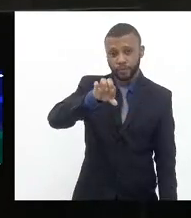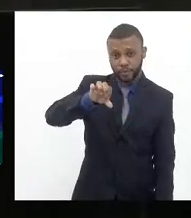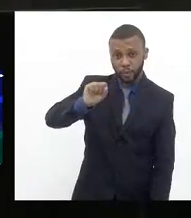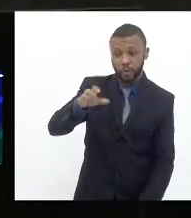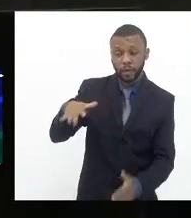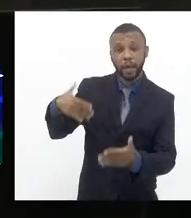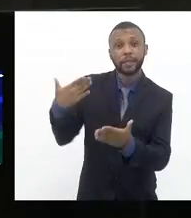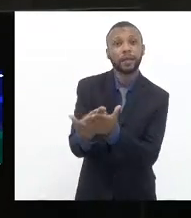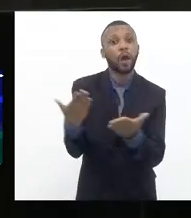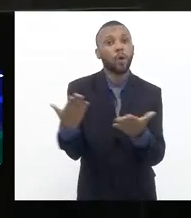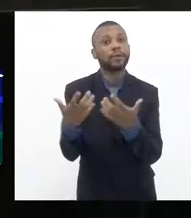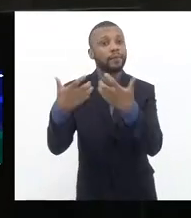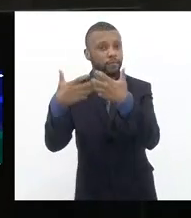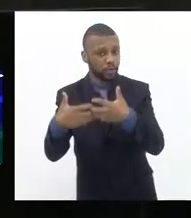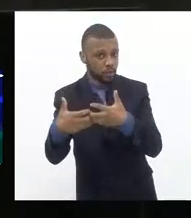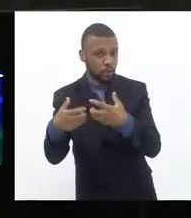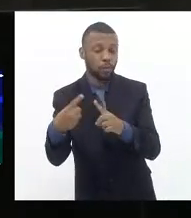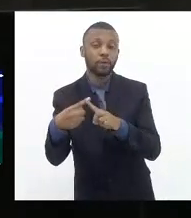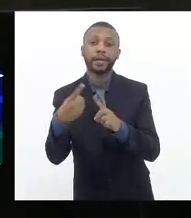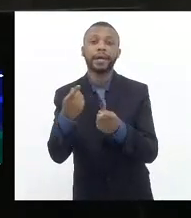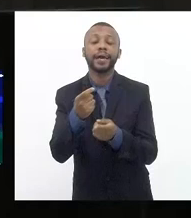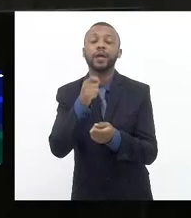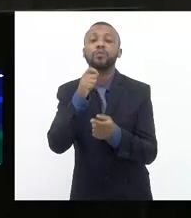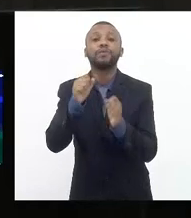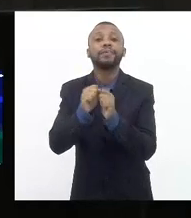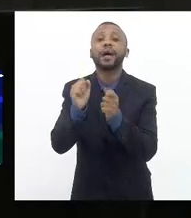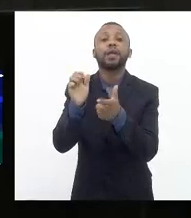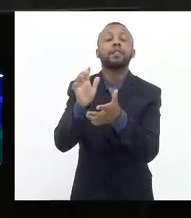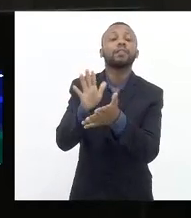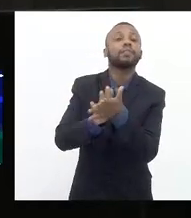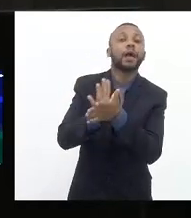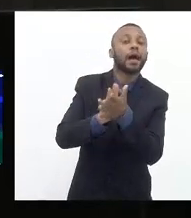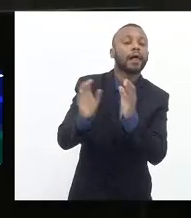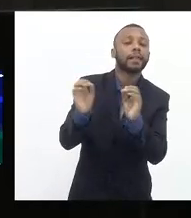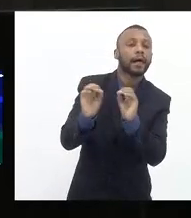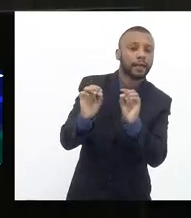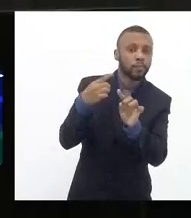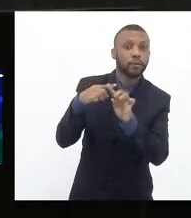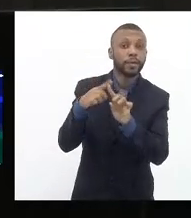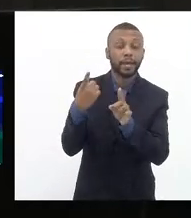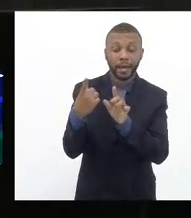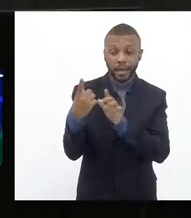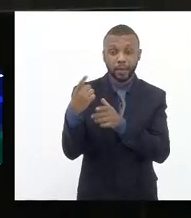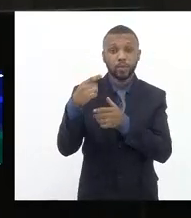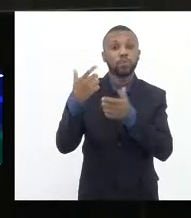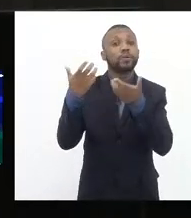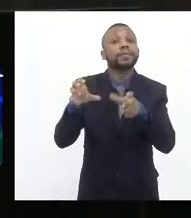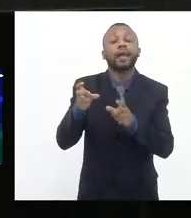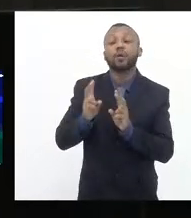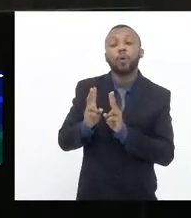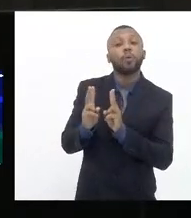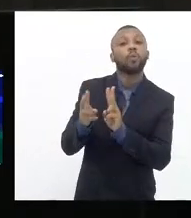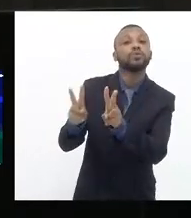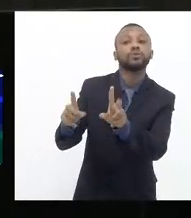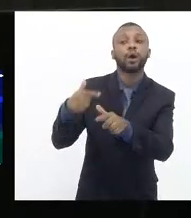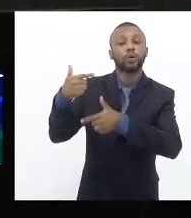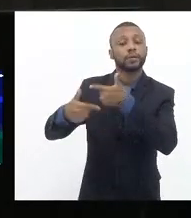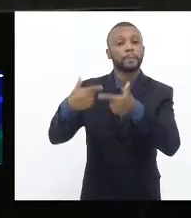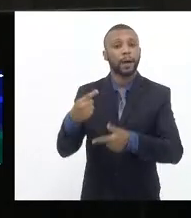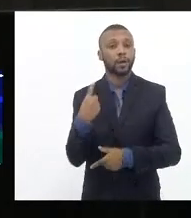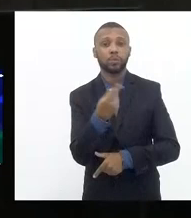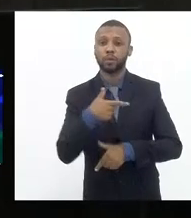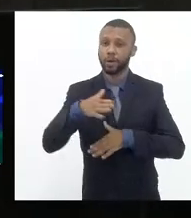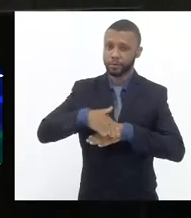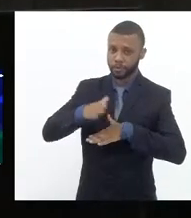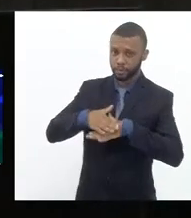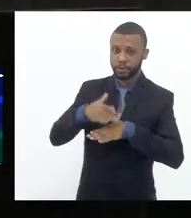porque não fizeram mais, porque não sabem, não quiseram copiar a fórmula que a gente tinha de formar nas